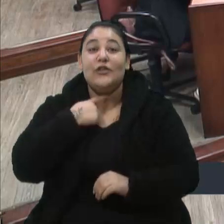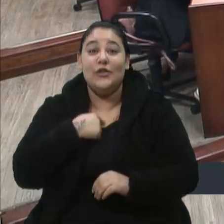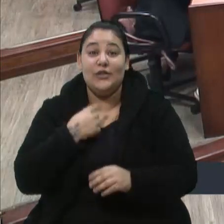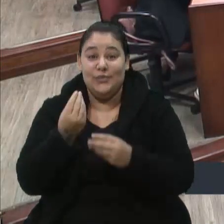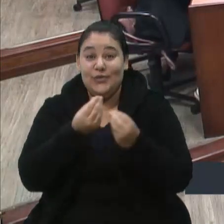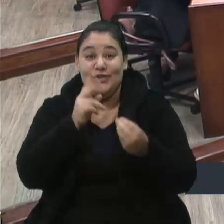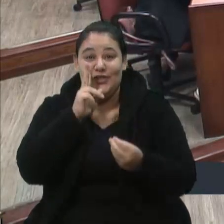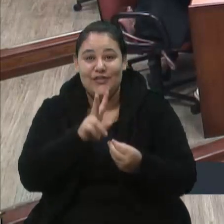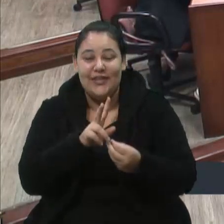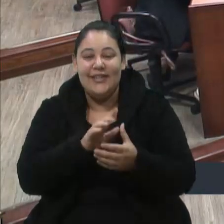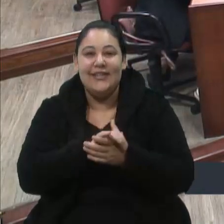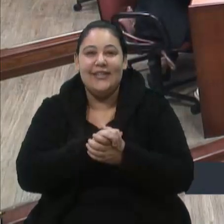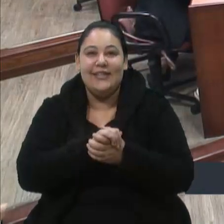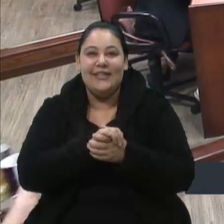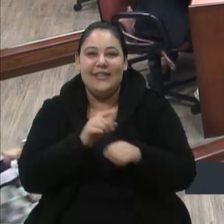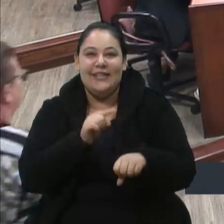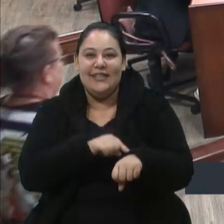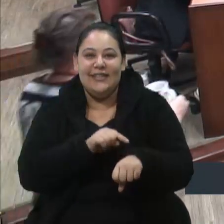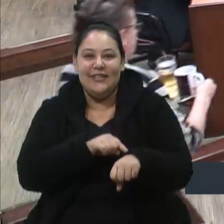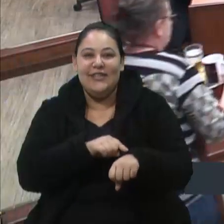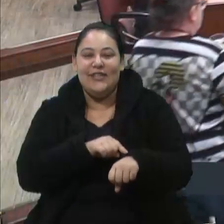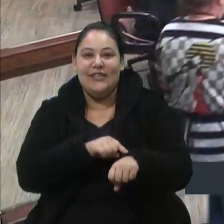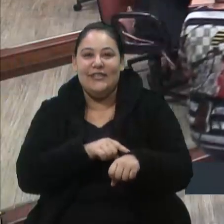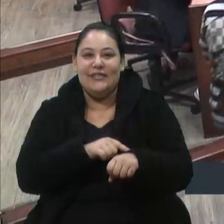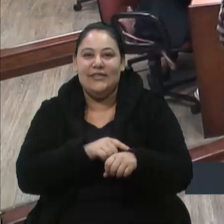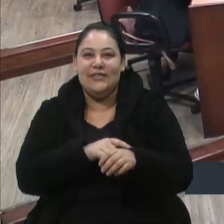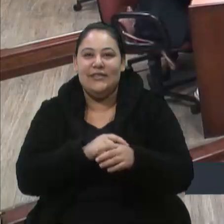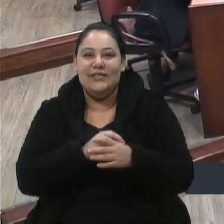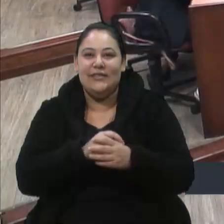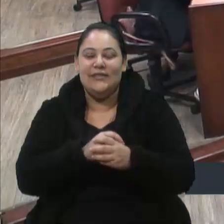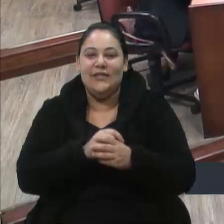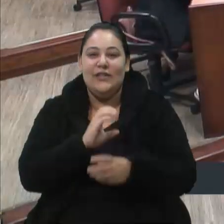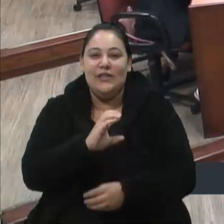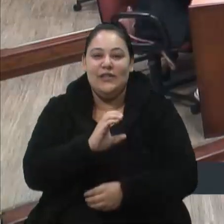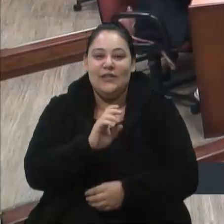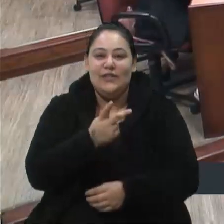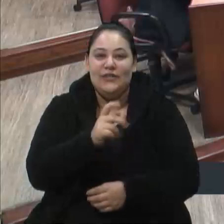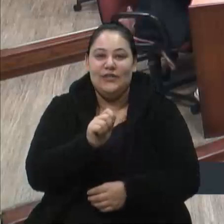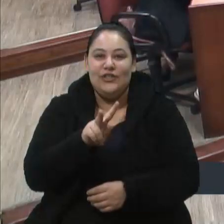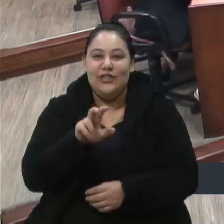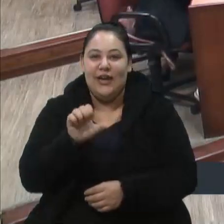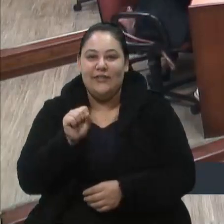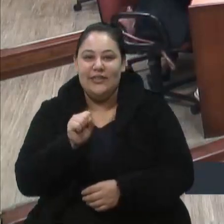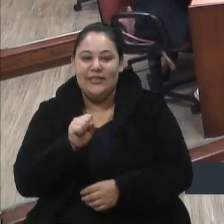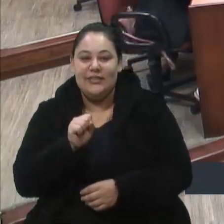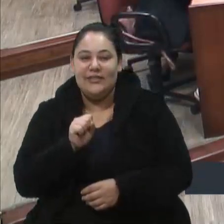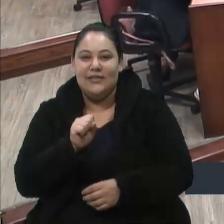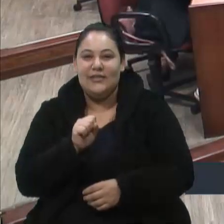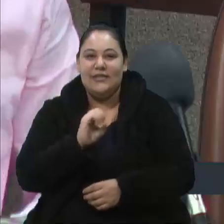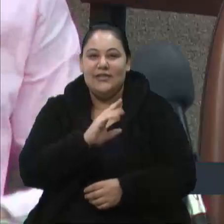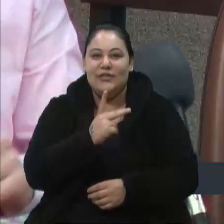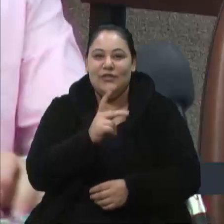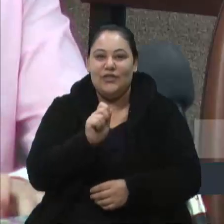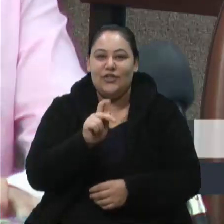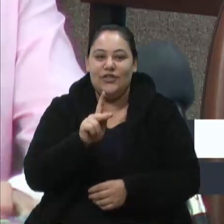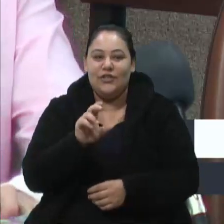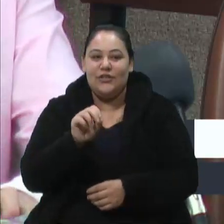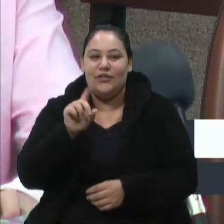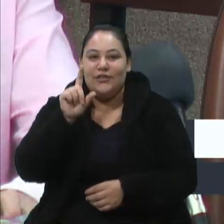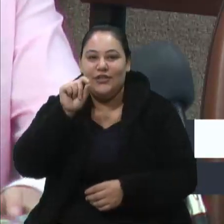assistir nas horas de tensão, o Chaves e o Chapolin Colorado, e ele tem uma expressão que diz